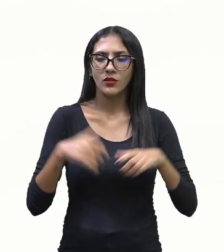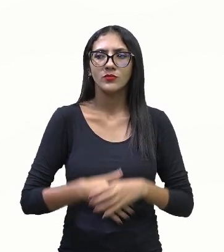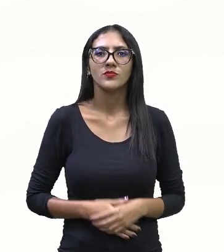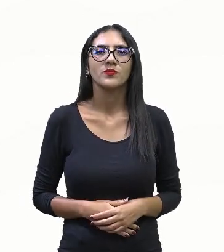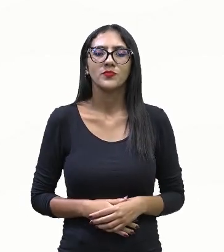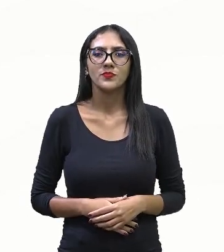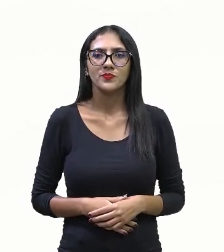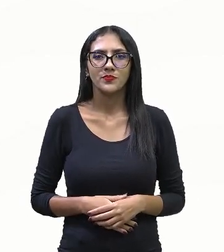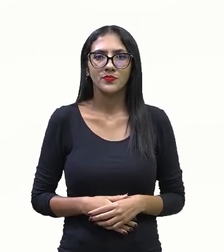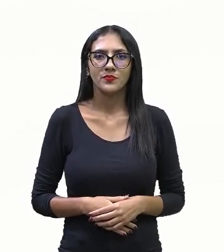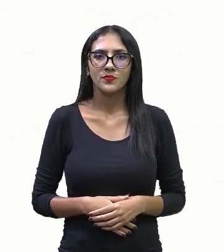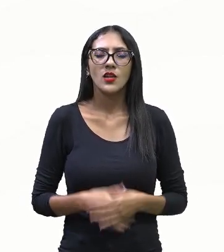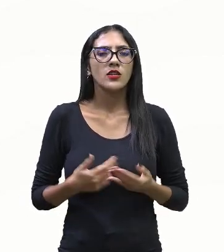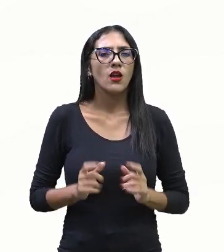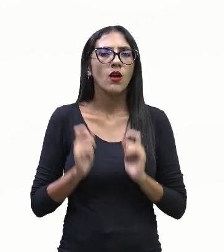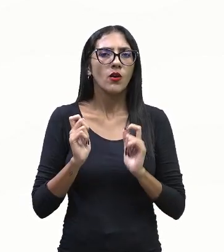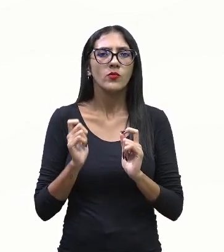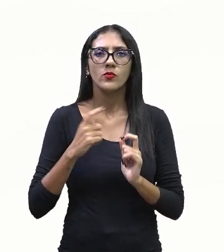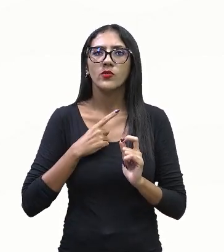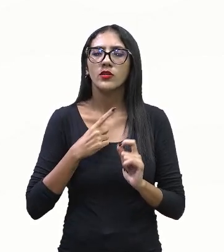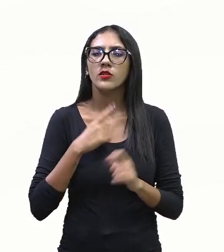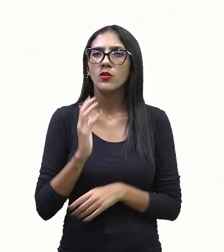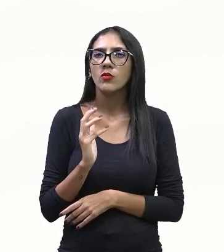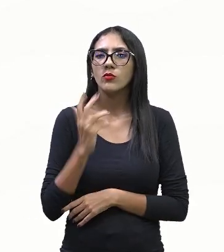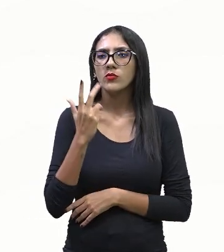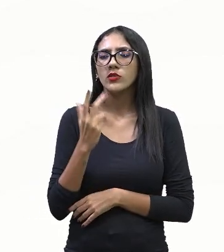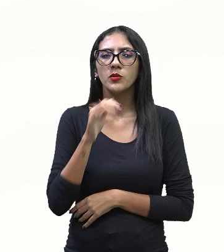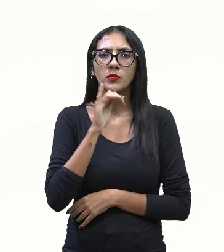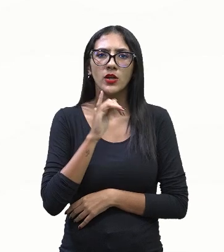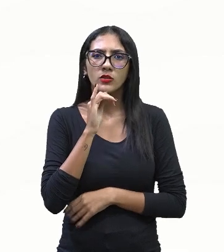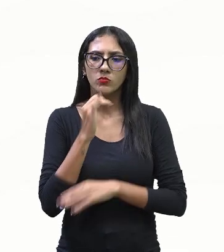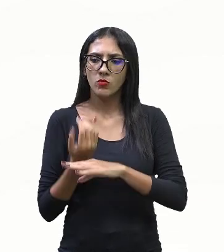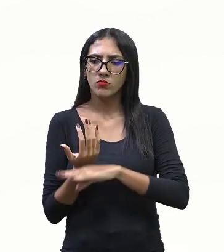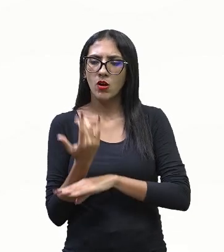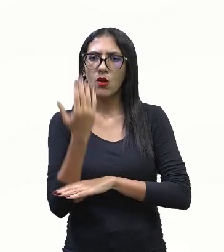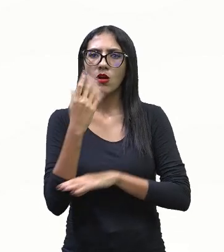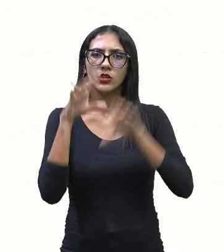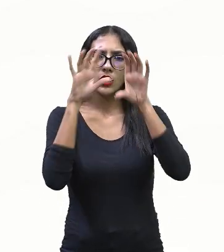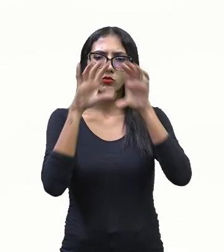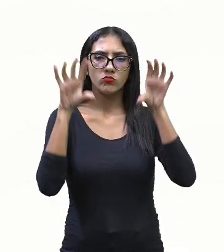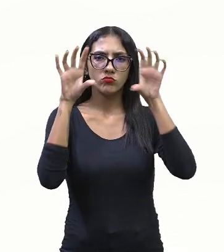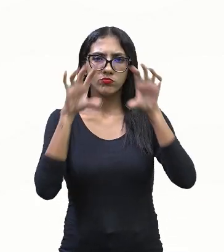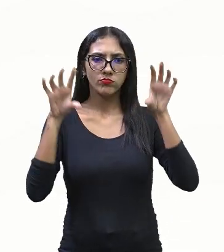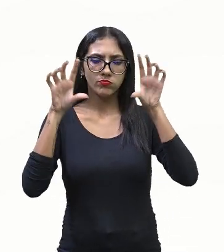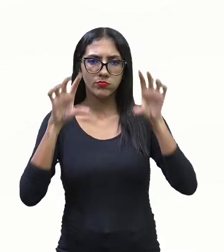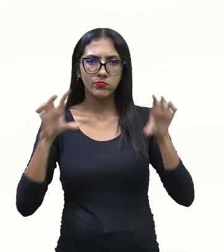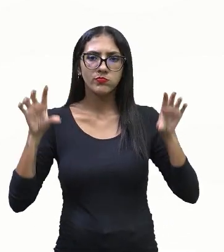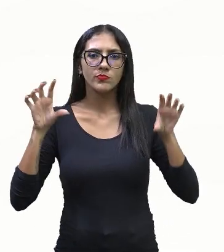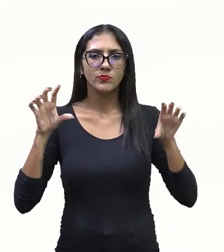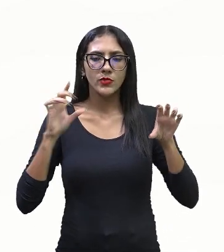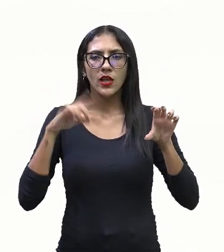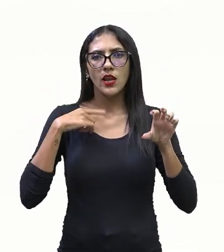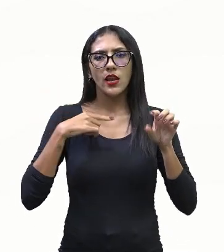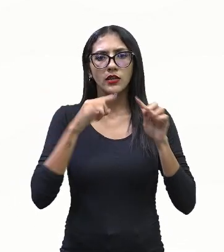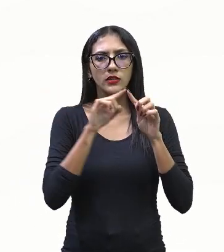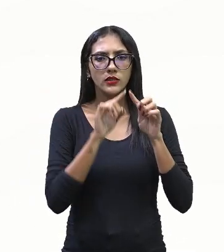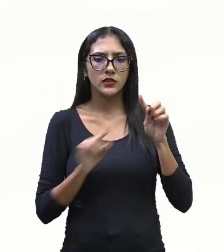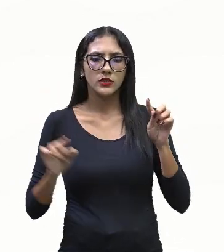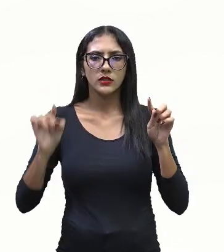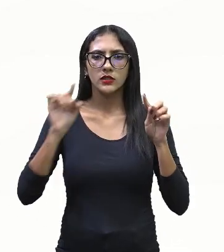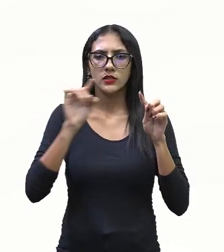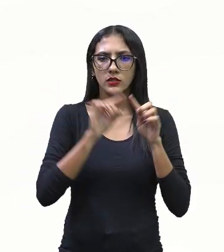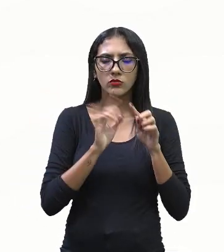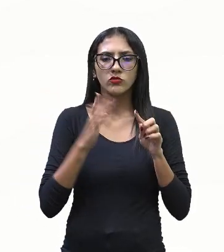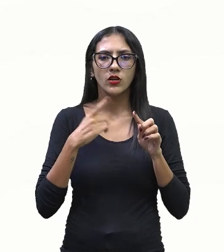né? Quando a água tá lá, já nas nuvens, né? A gente já, em seguida, nesse ciclo, a gente aqui, já